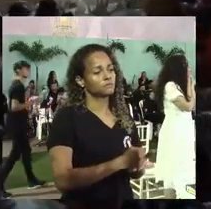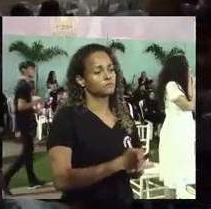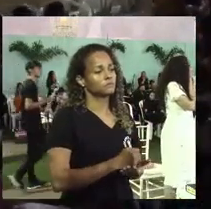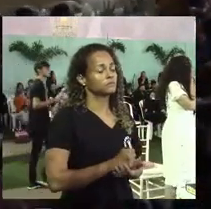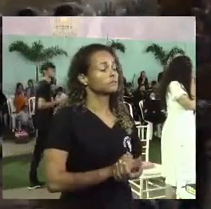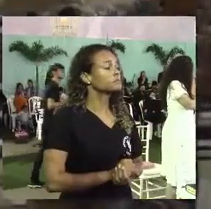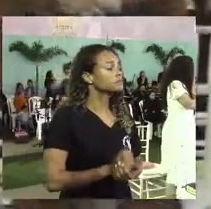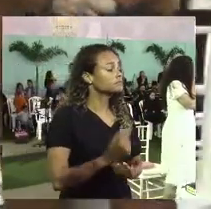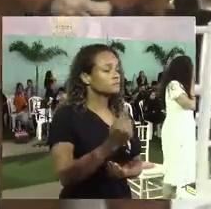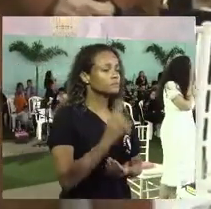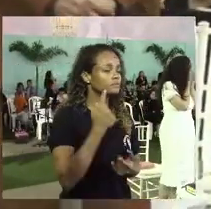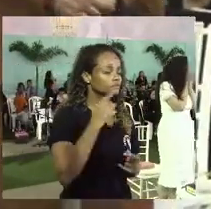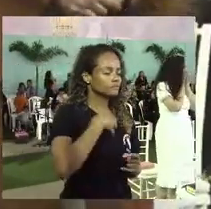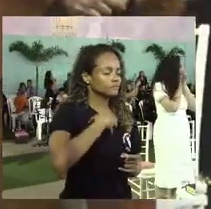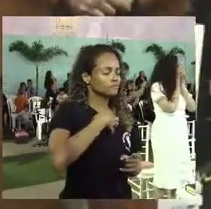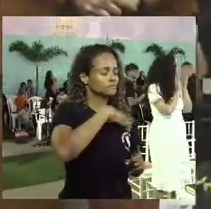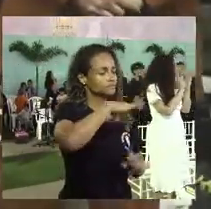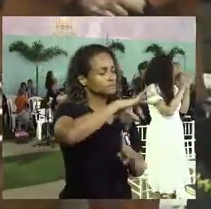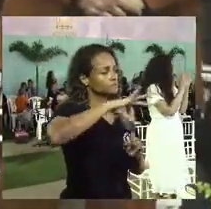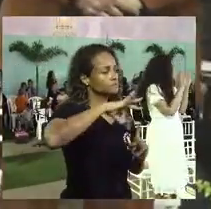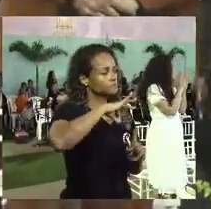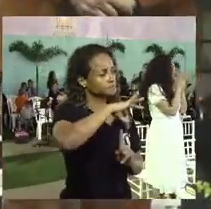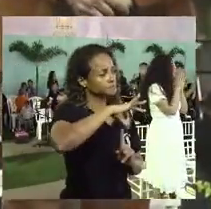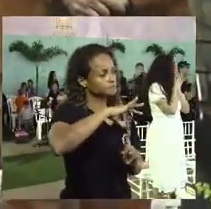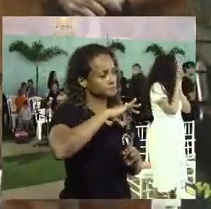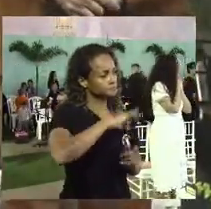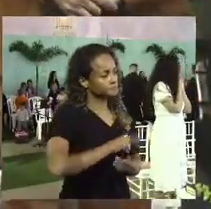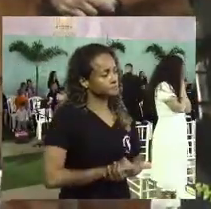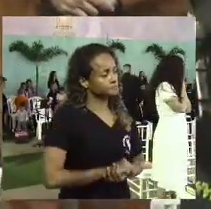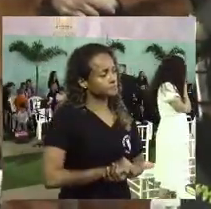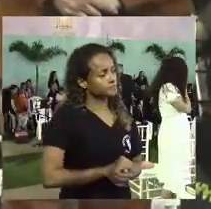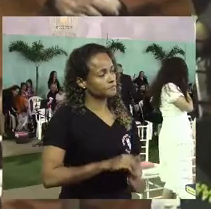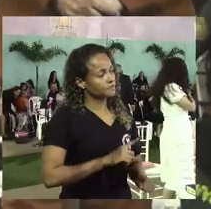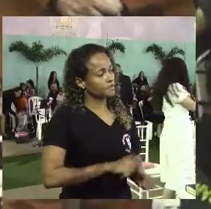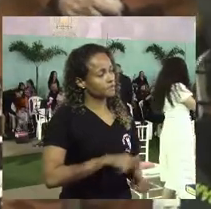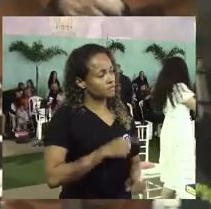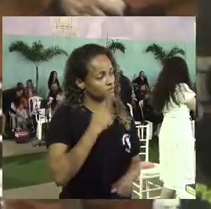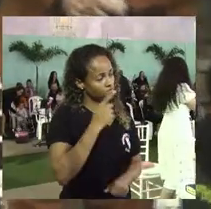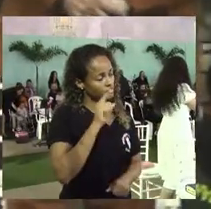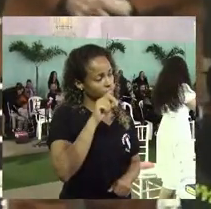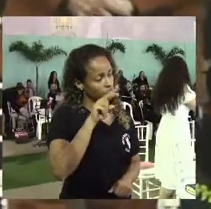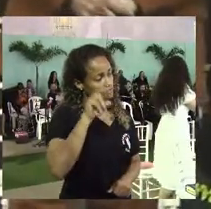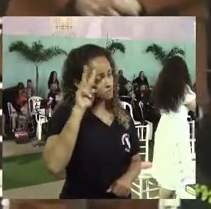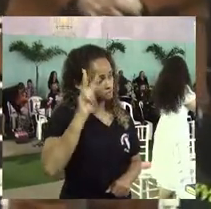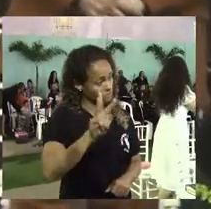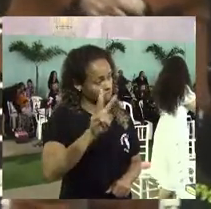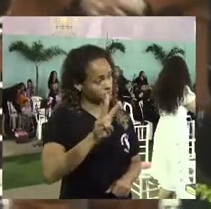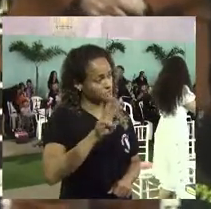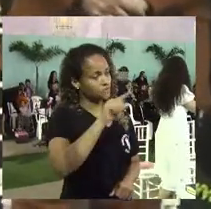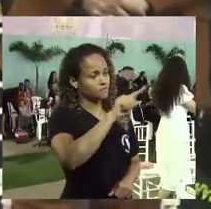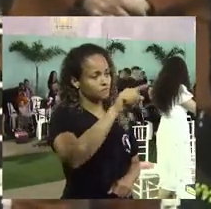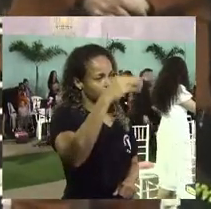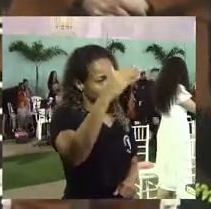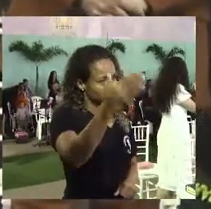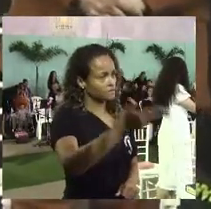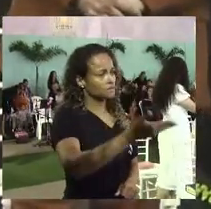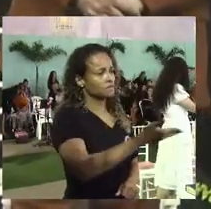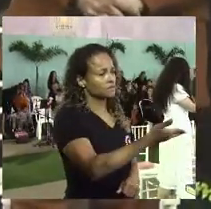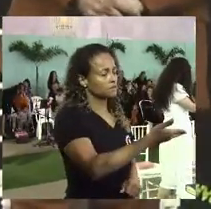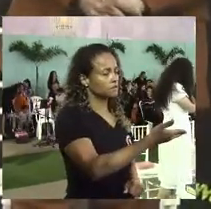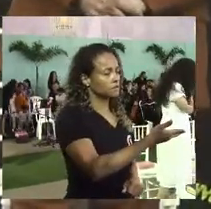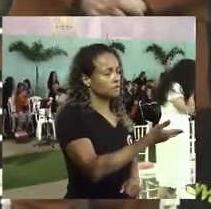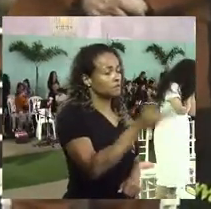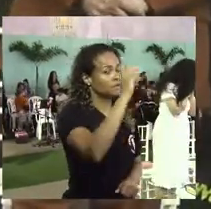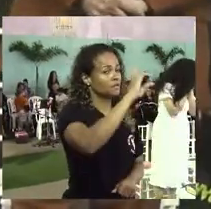chuveiro do sangue de Jesus tá aqui a 15ª alma na hora que eu contar três você vai vir e você vai ser perdoado